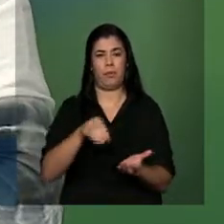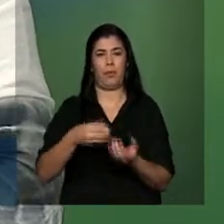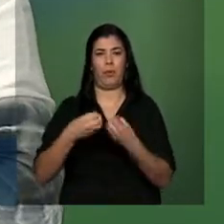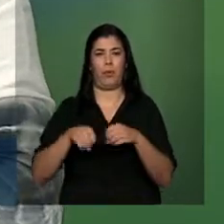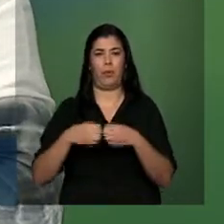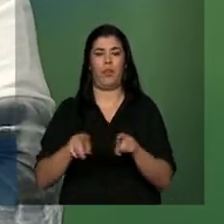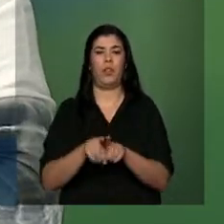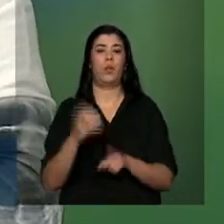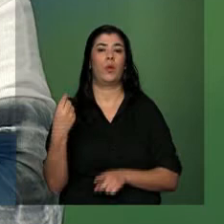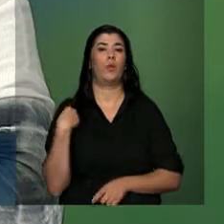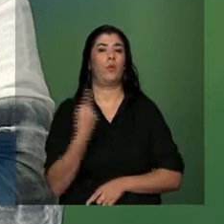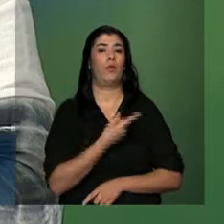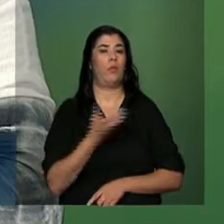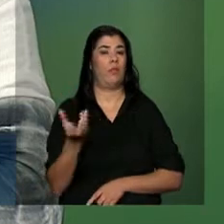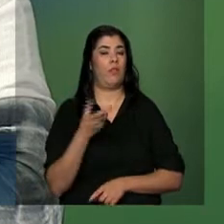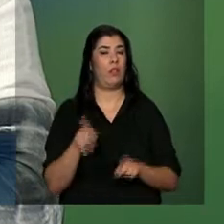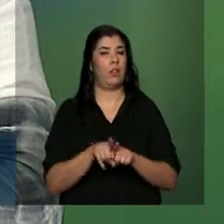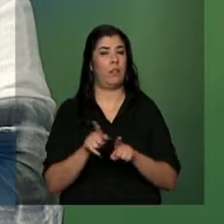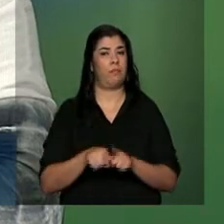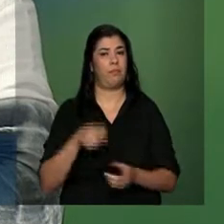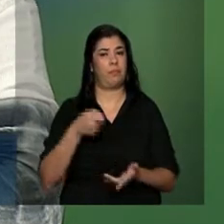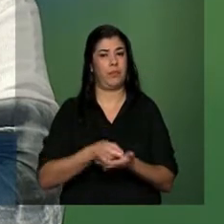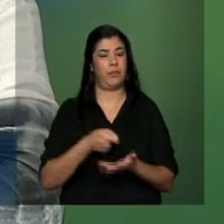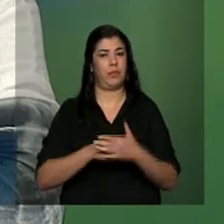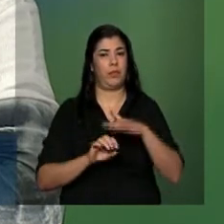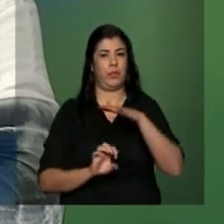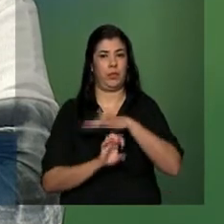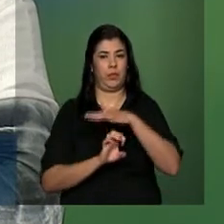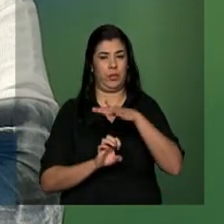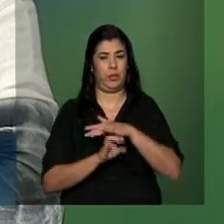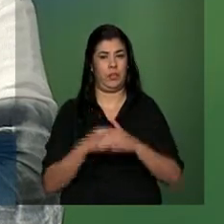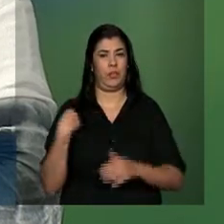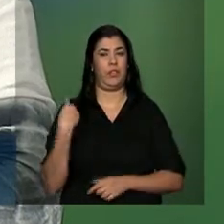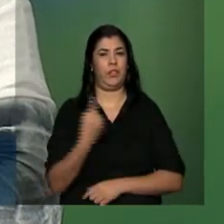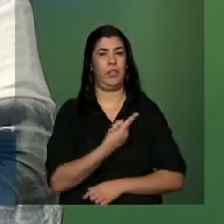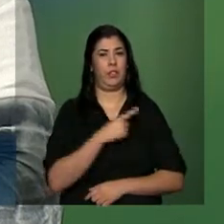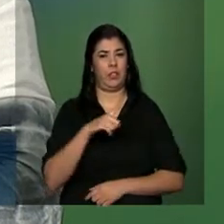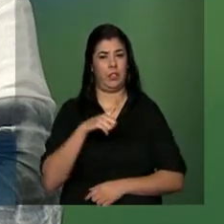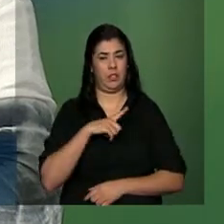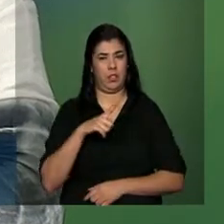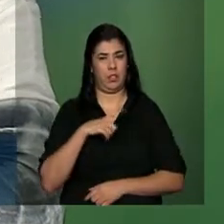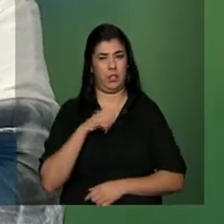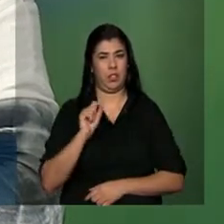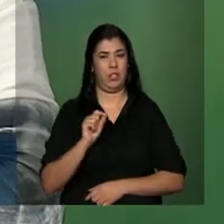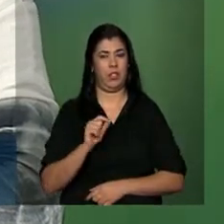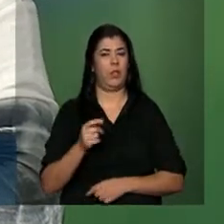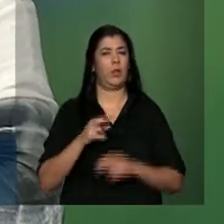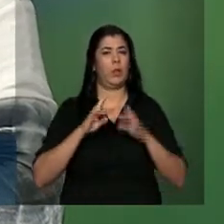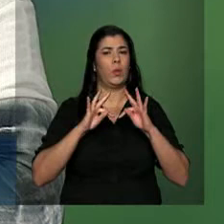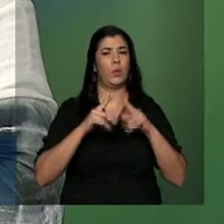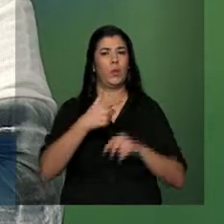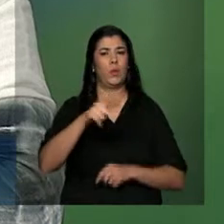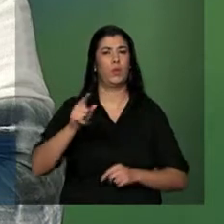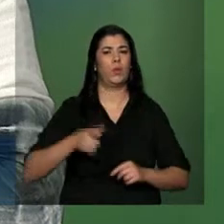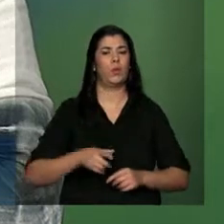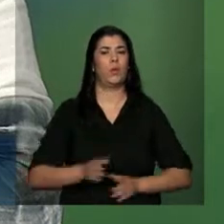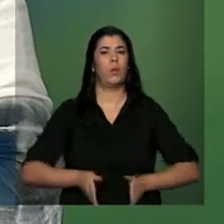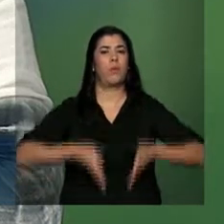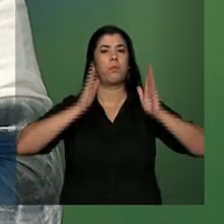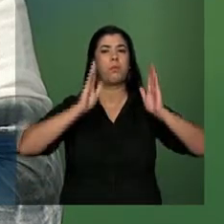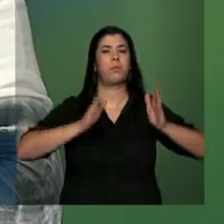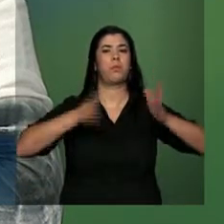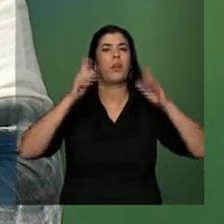nós queremos e é exigido das empresas é que elas tenham o seu RT. Assim como todos os prédios do país, quando